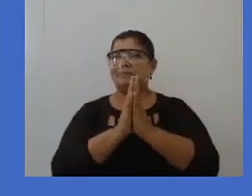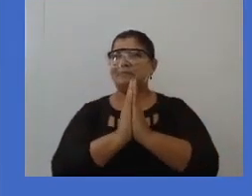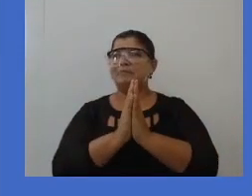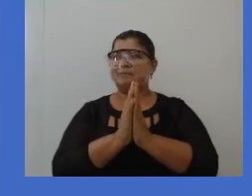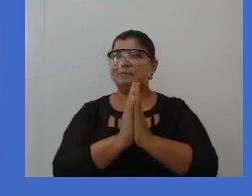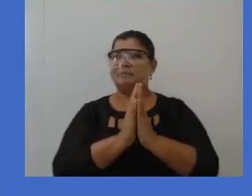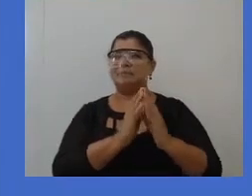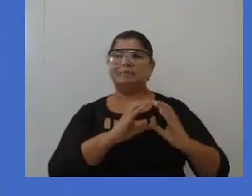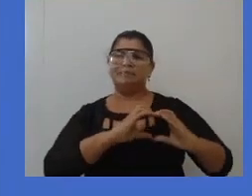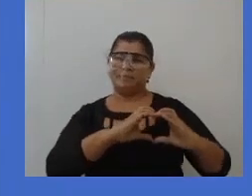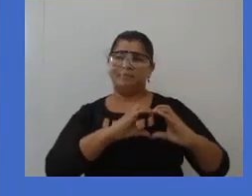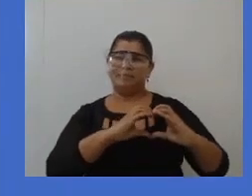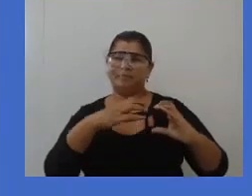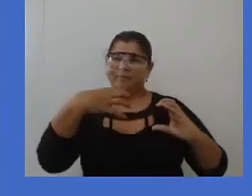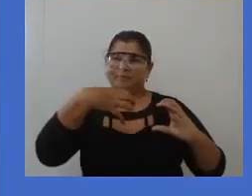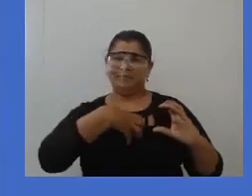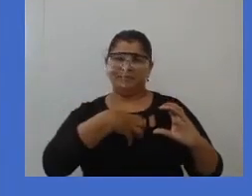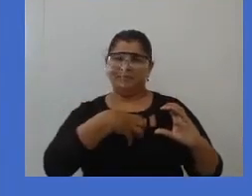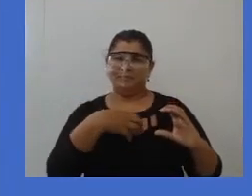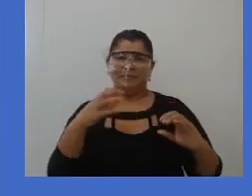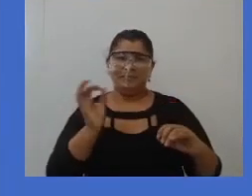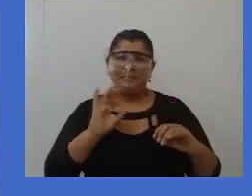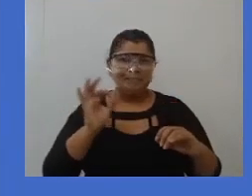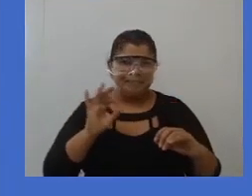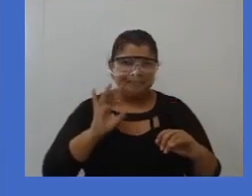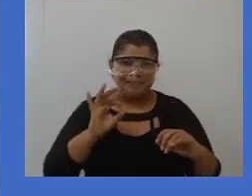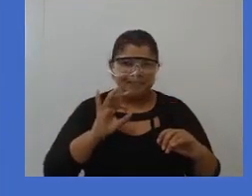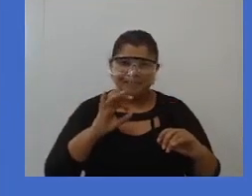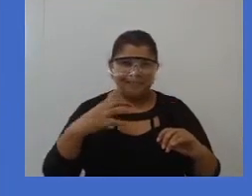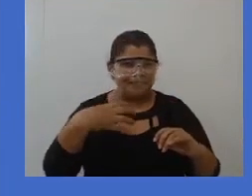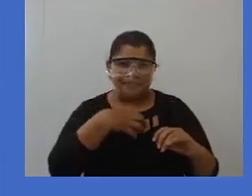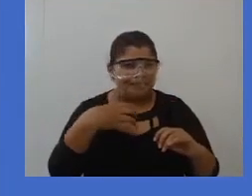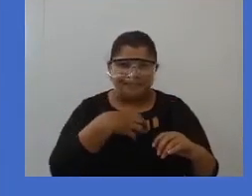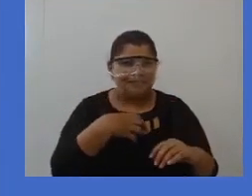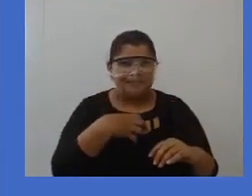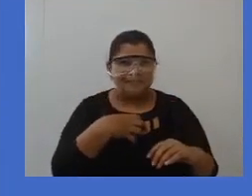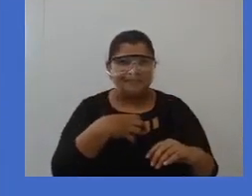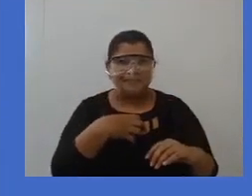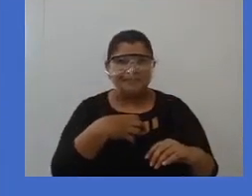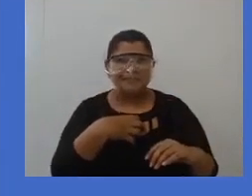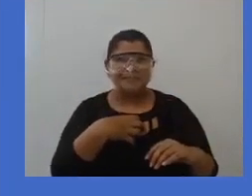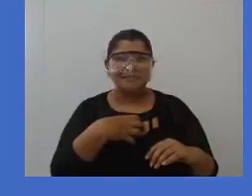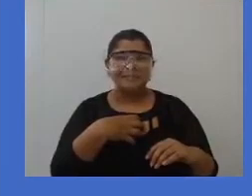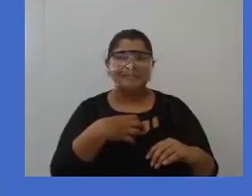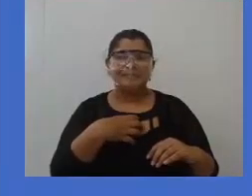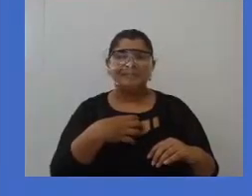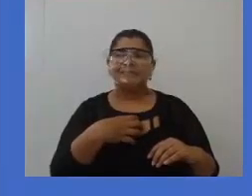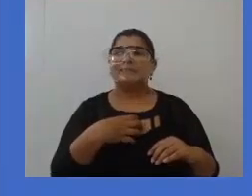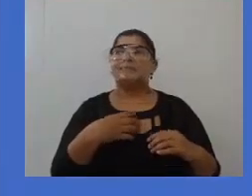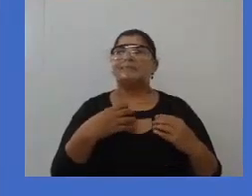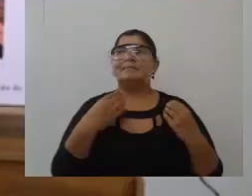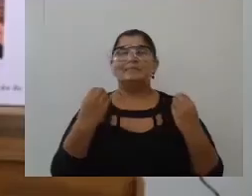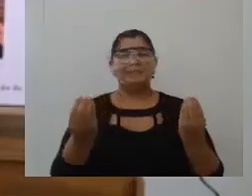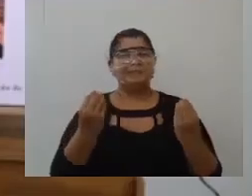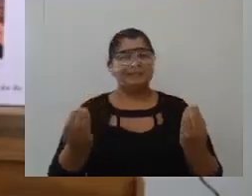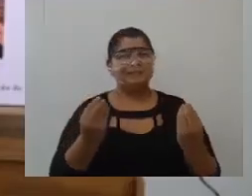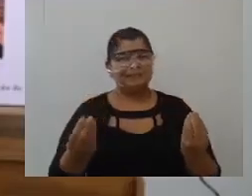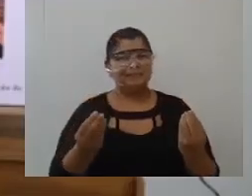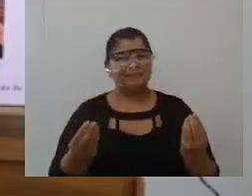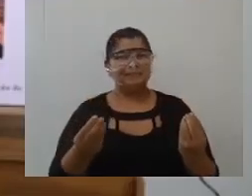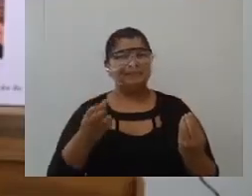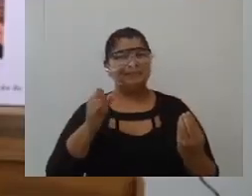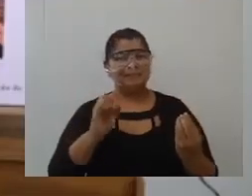coração de vocês não sentiu, não sentem. Peraí. trazendo aqui para mim novamente. Se